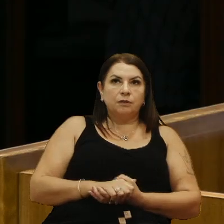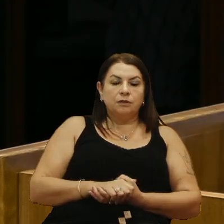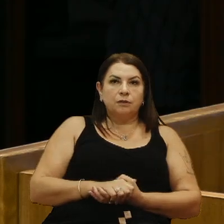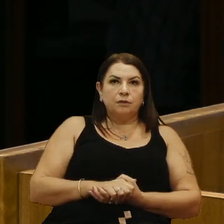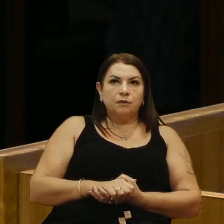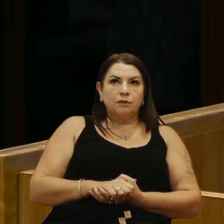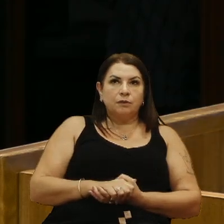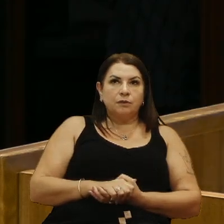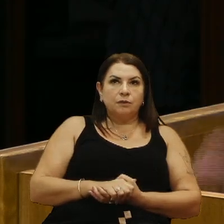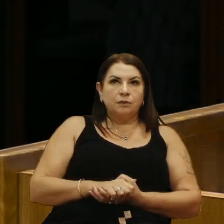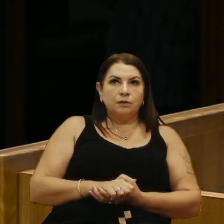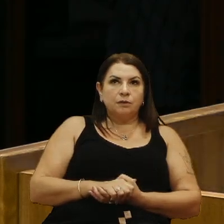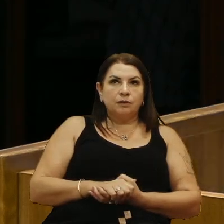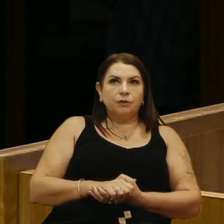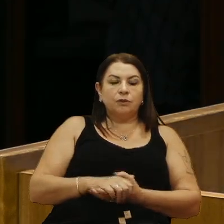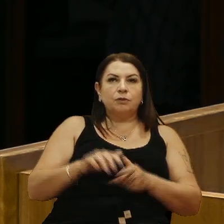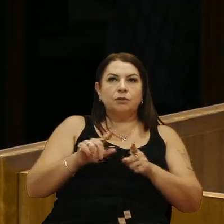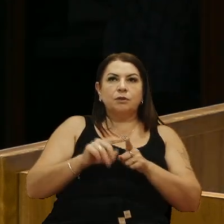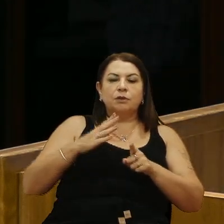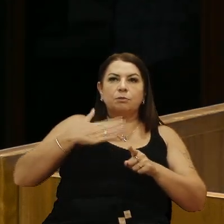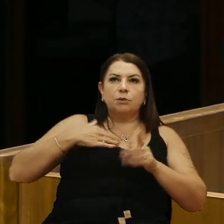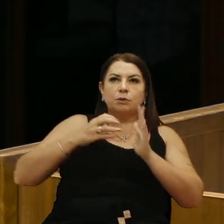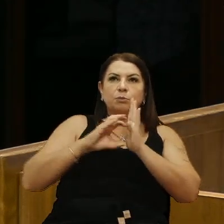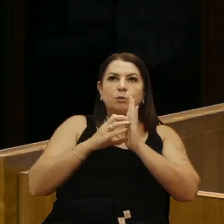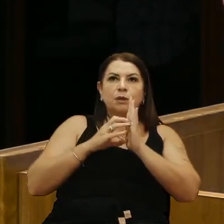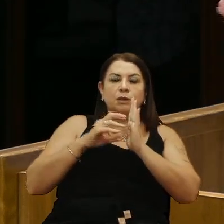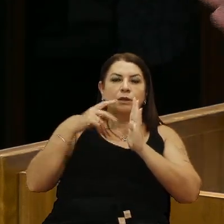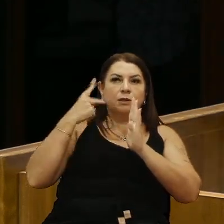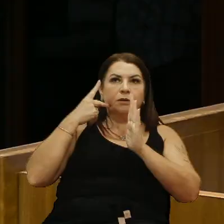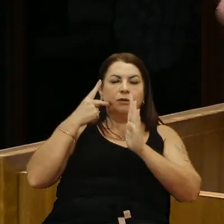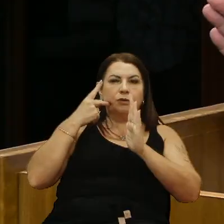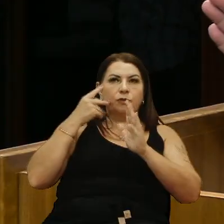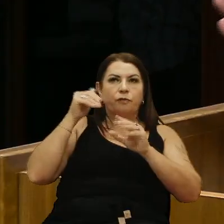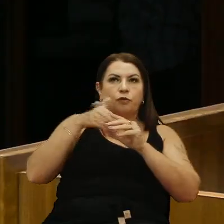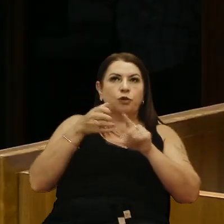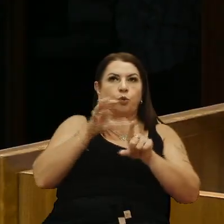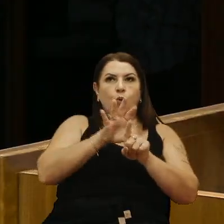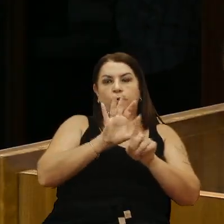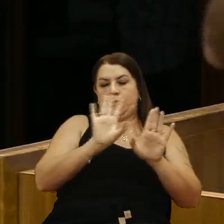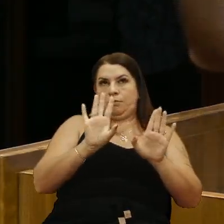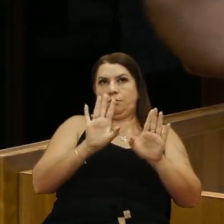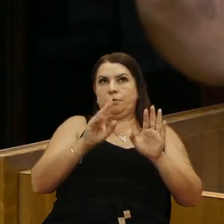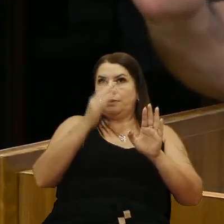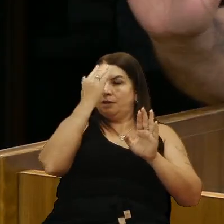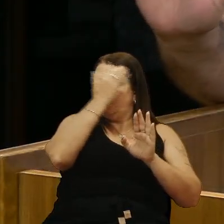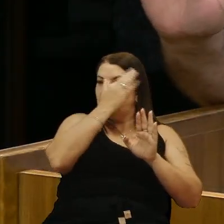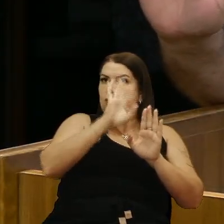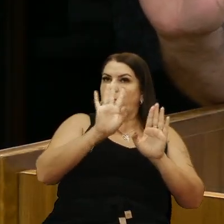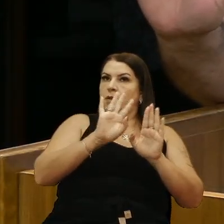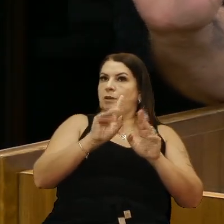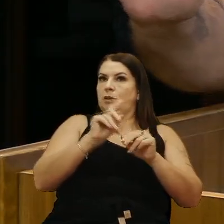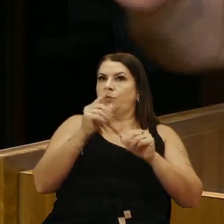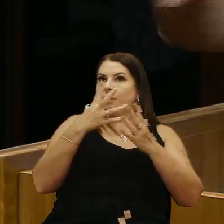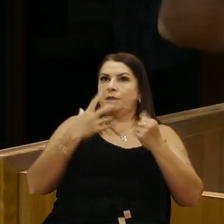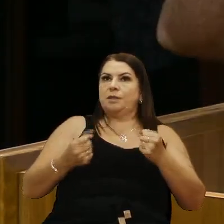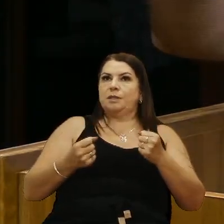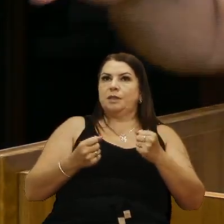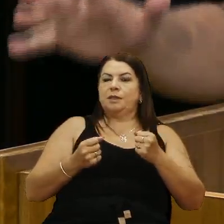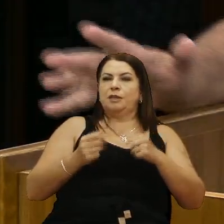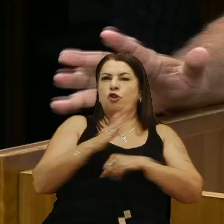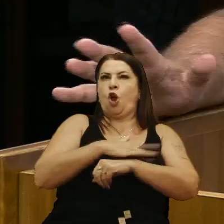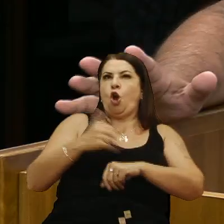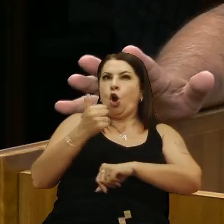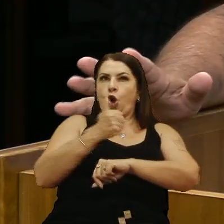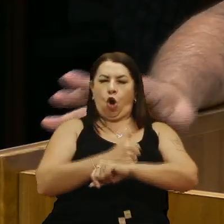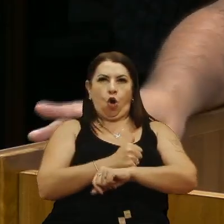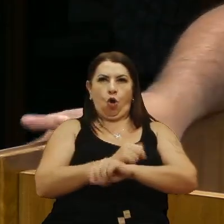sinal. A minha bancada, votou contra. Então o prefeito Adiló fique tranquilo que nós não somos adeptos de golpe,